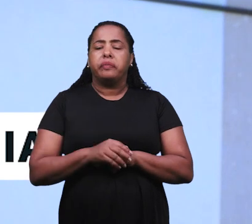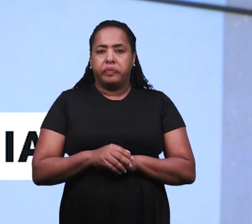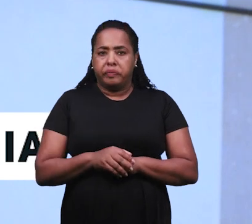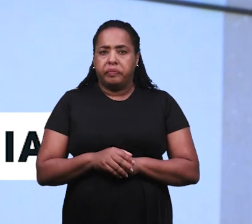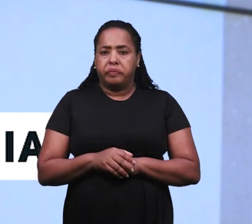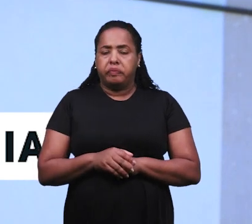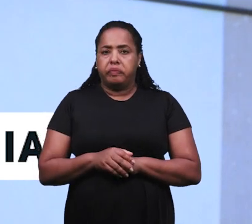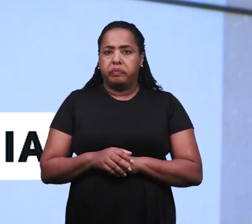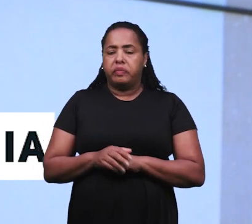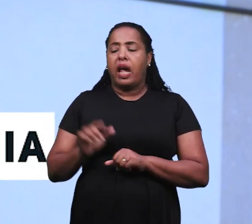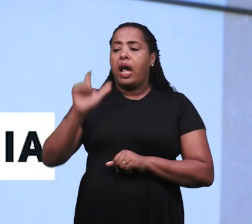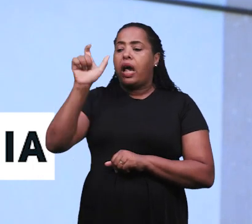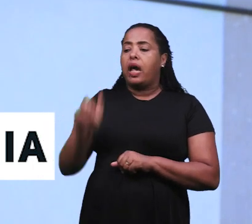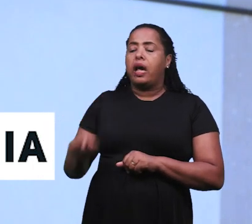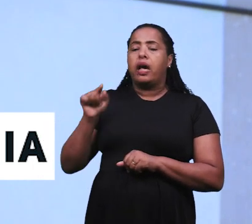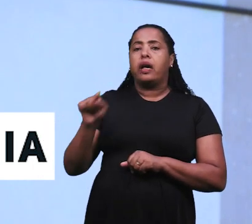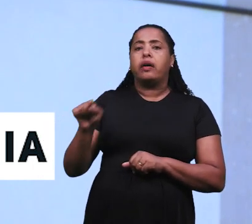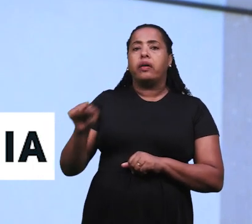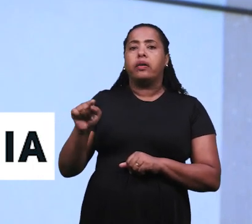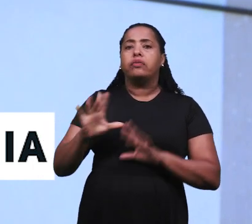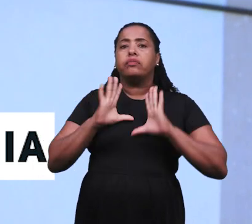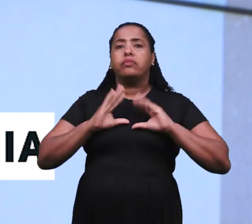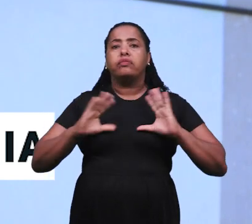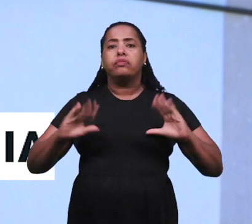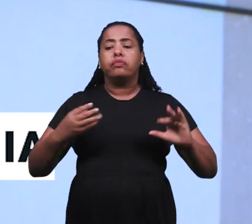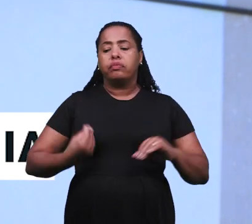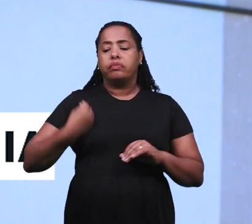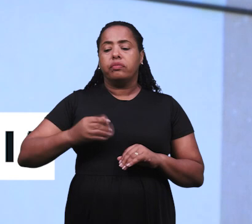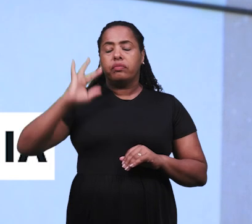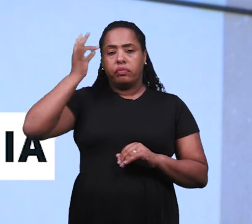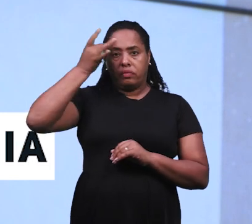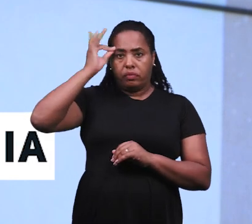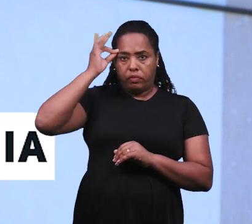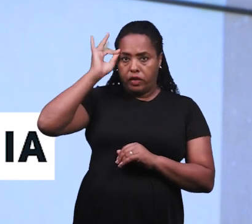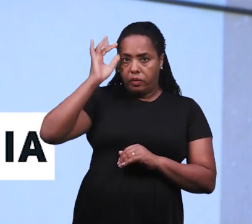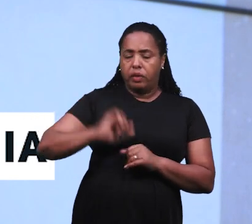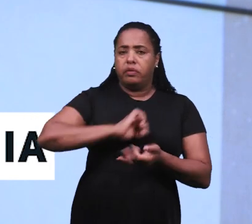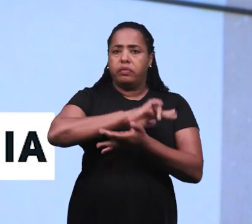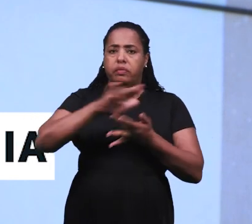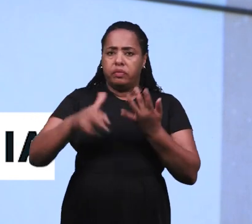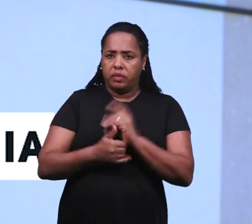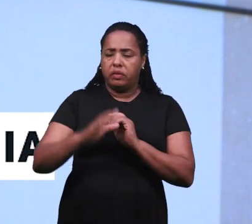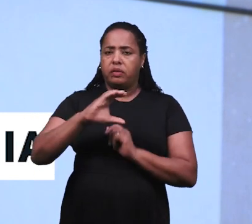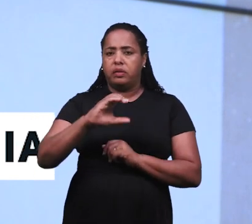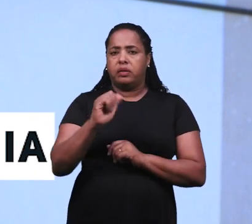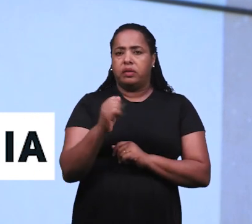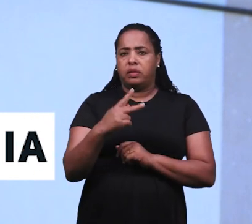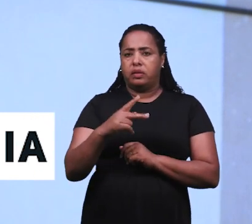uma figura de trazer um conforto espiritual. Entendi. Você tem várias capelanias, né? Você tem a